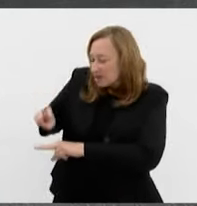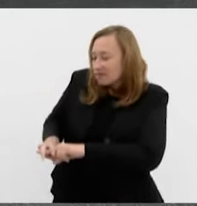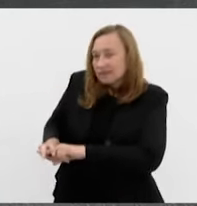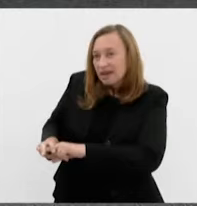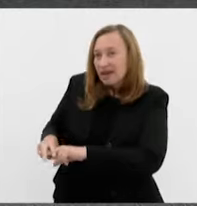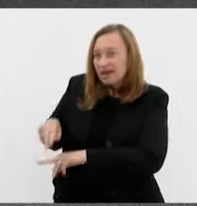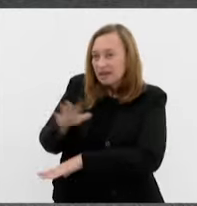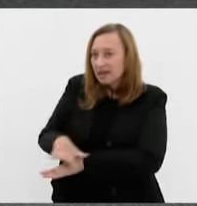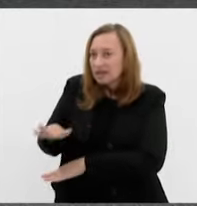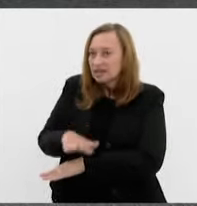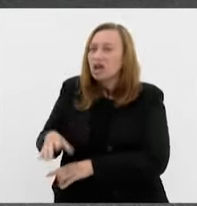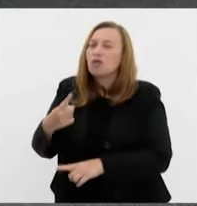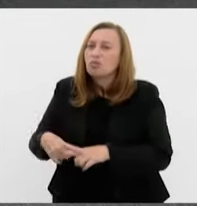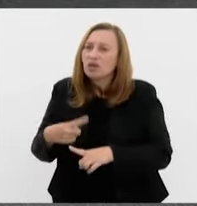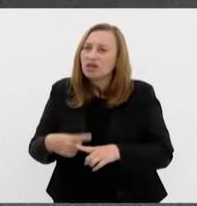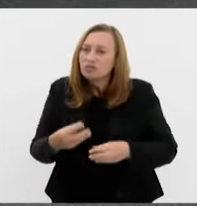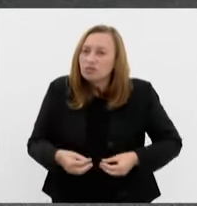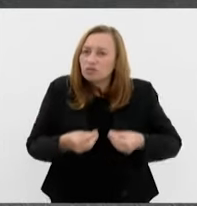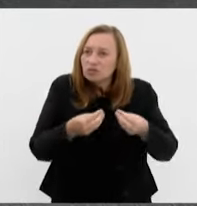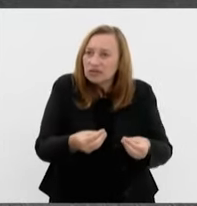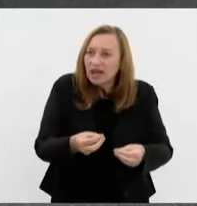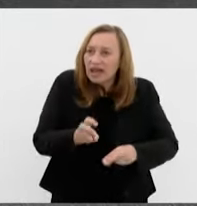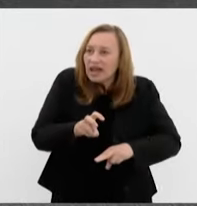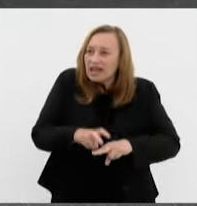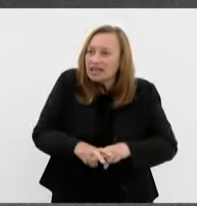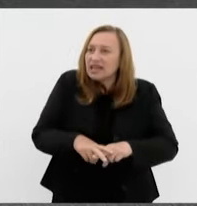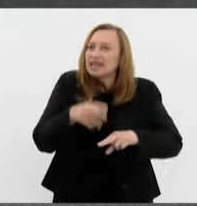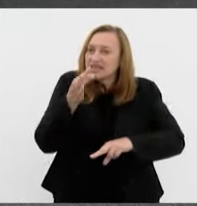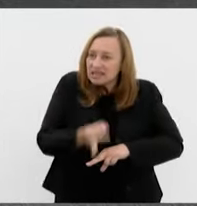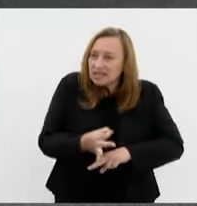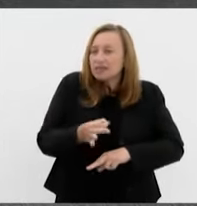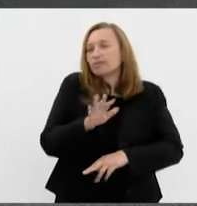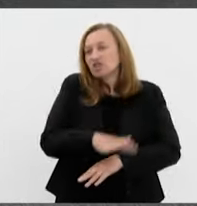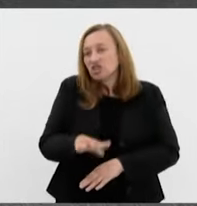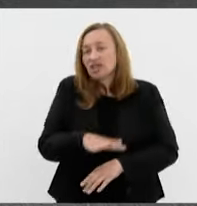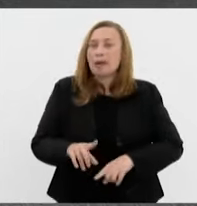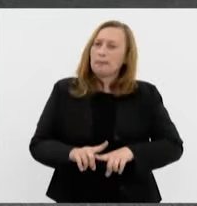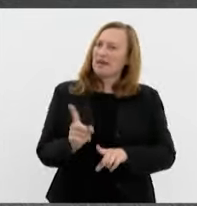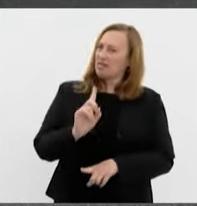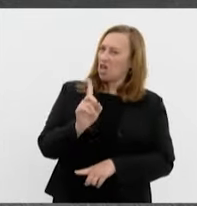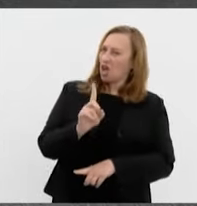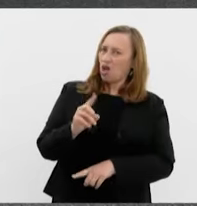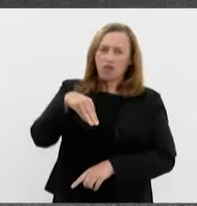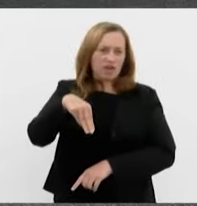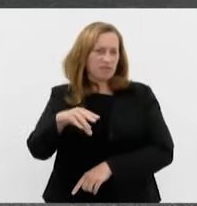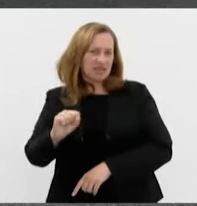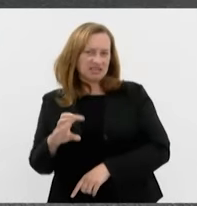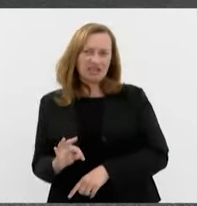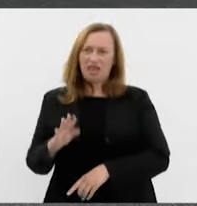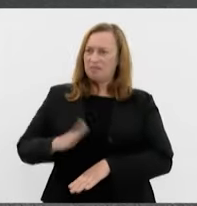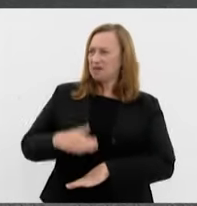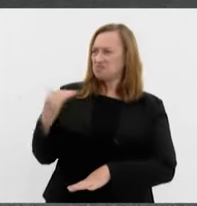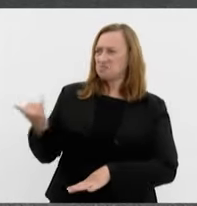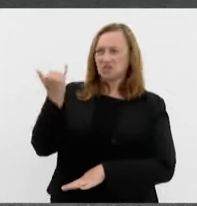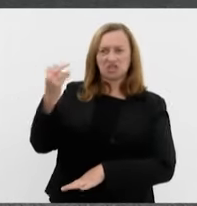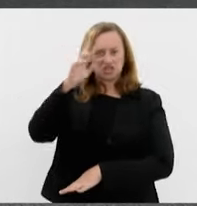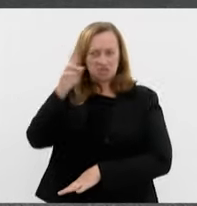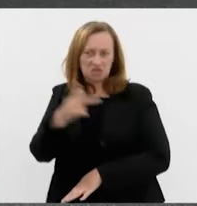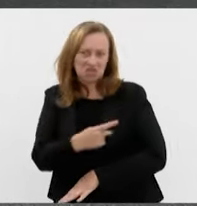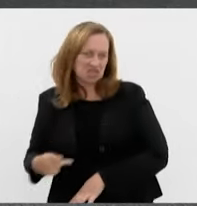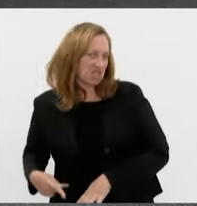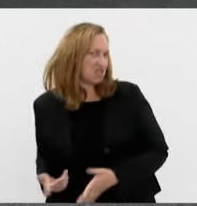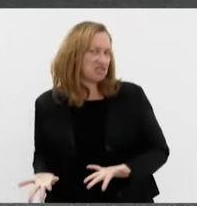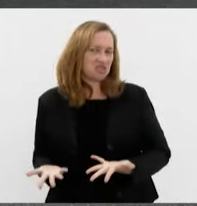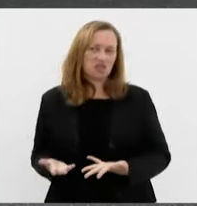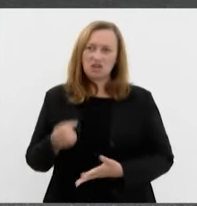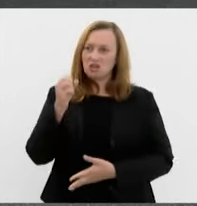adquirir carteiras cadeiras para essas crianças mas não o MST é mais importante Presidente fica aqui né